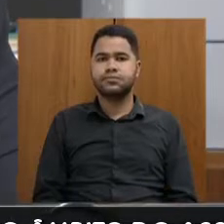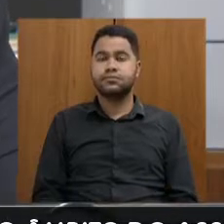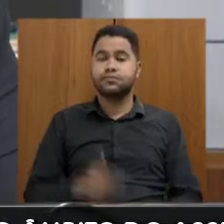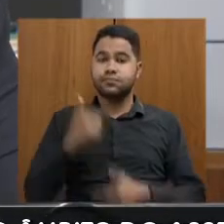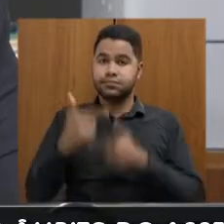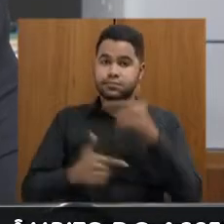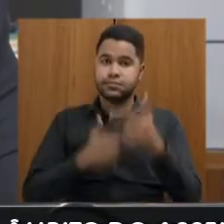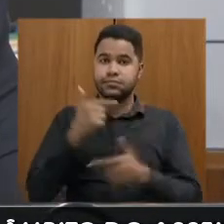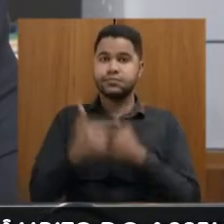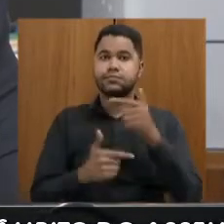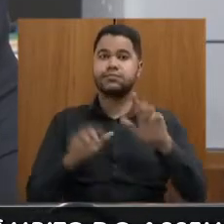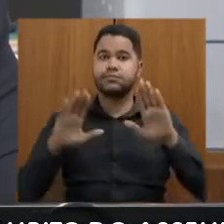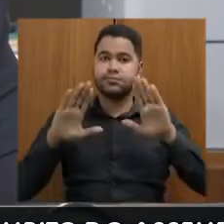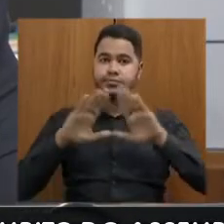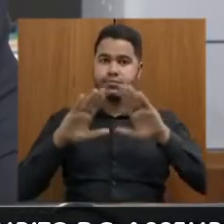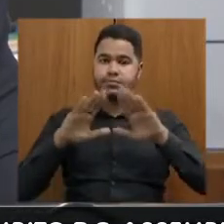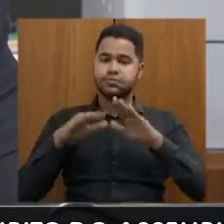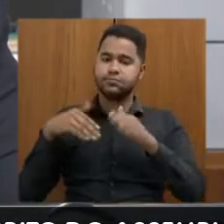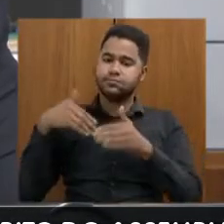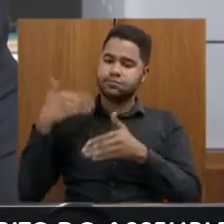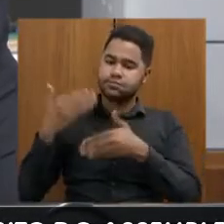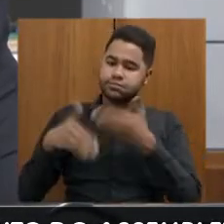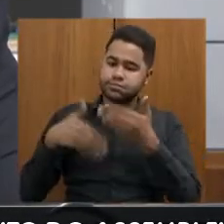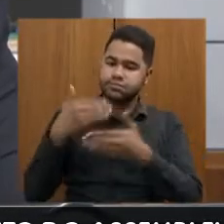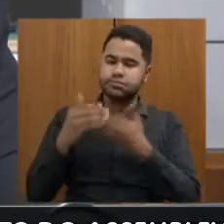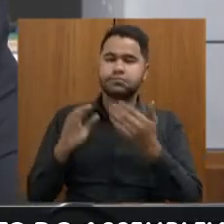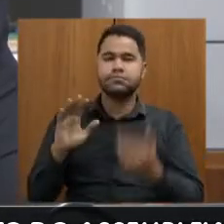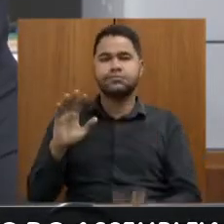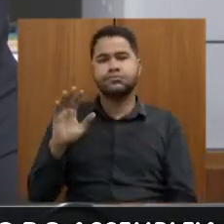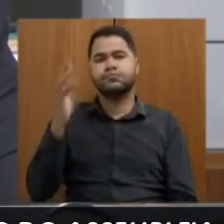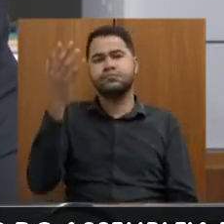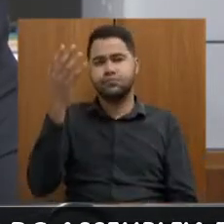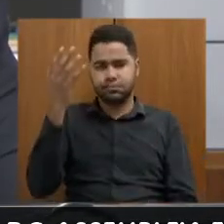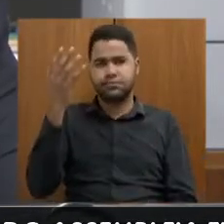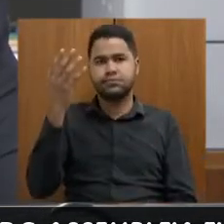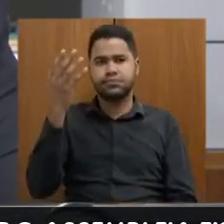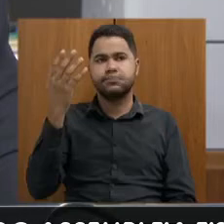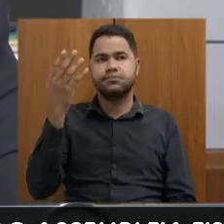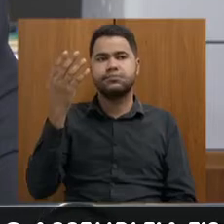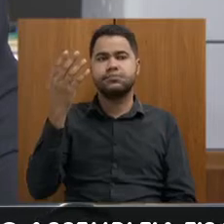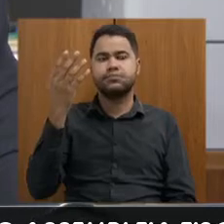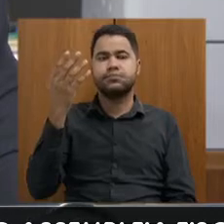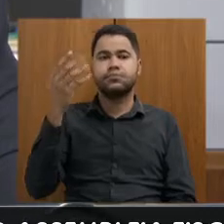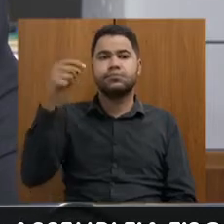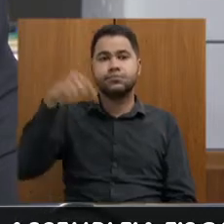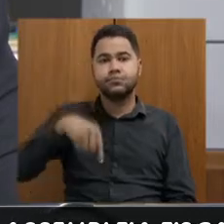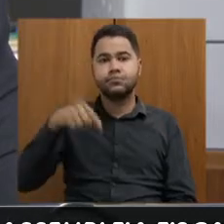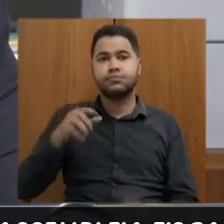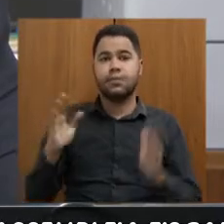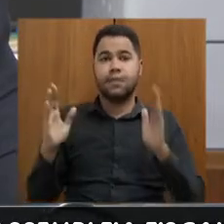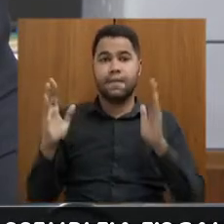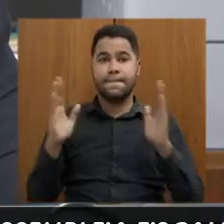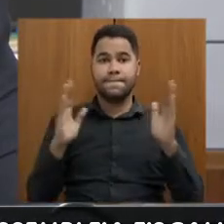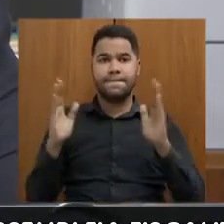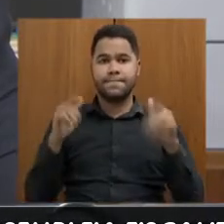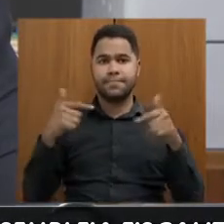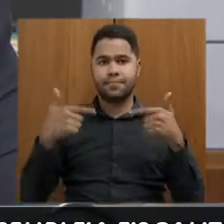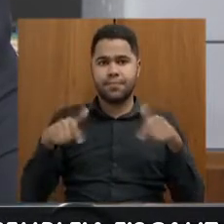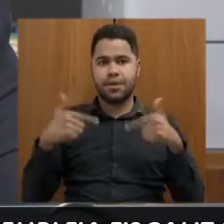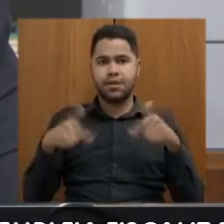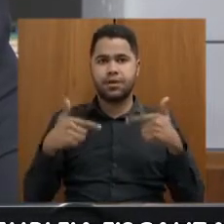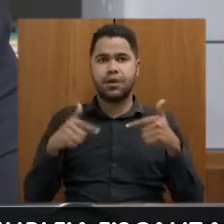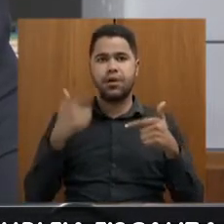trabalho que Assembleia vem realizando né ao longo desse mandato de